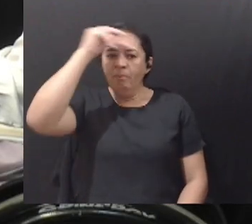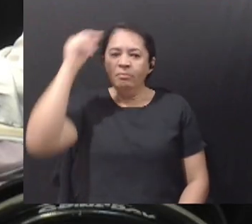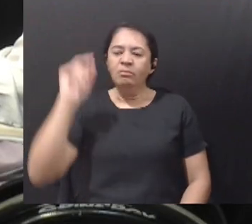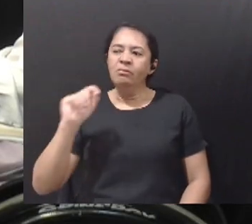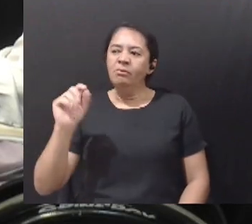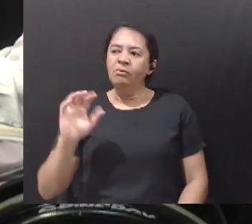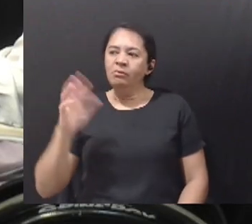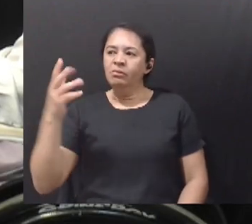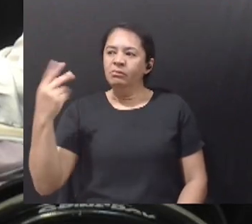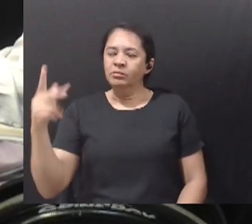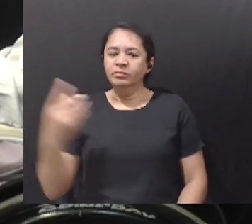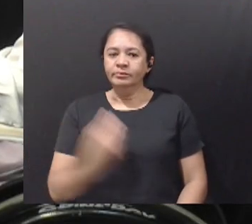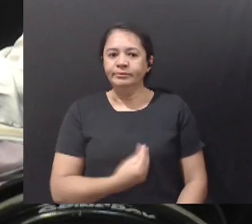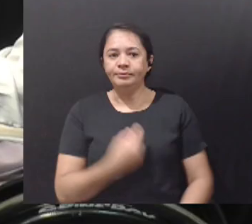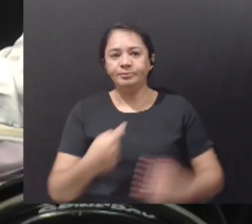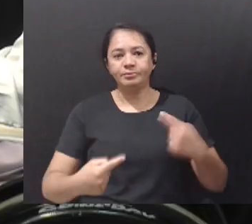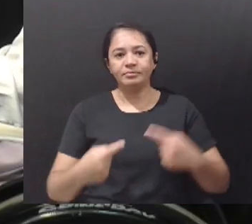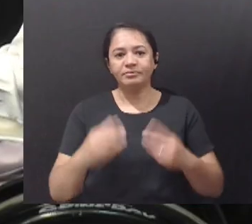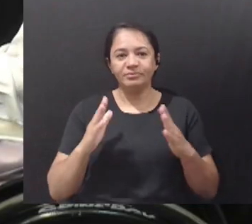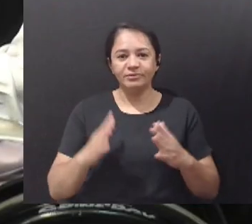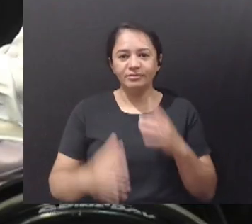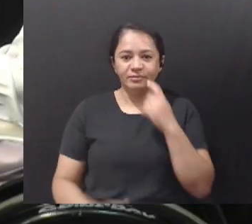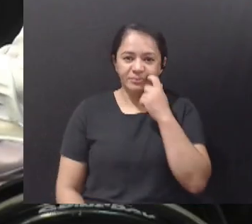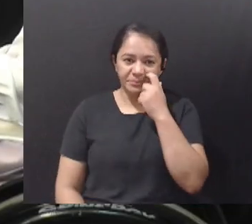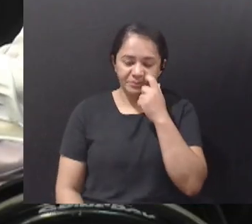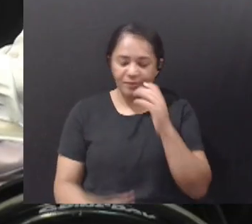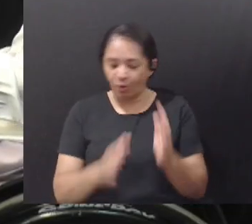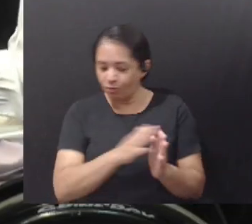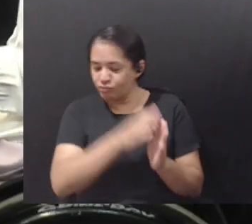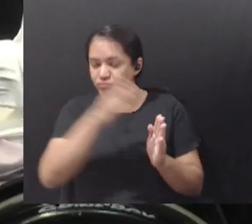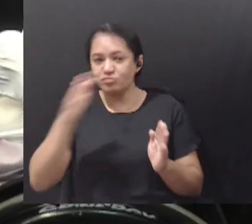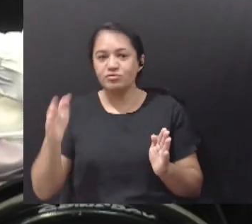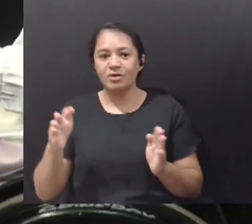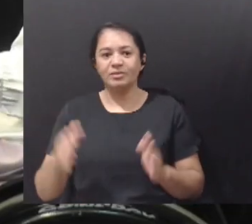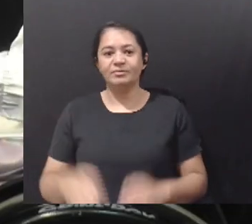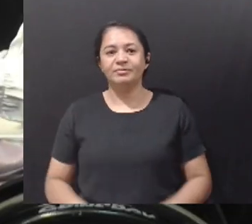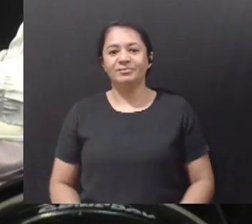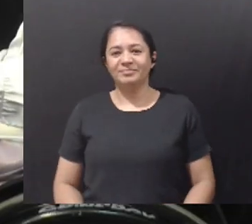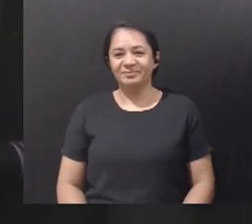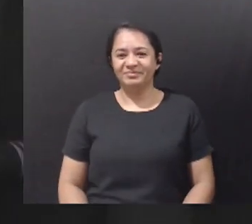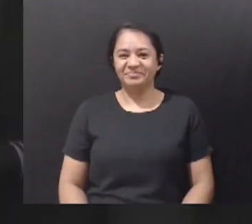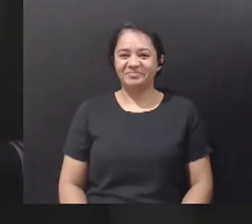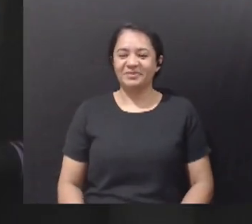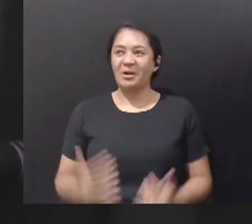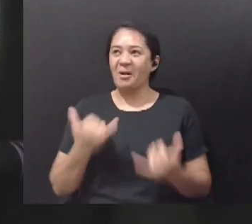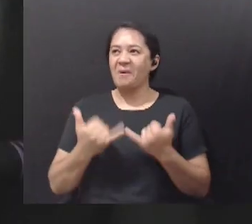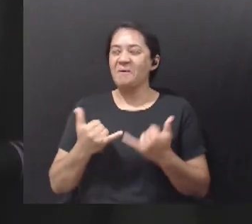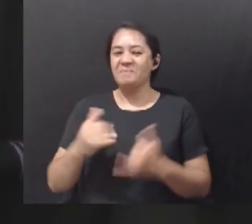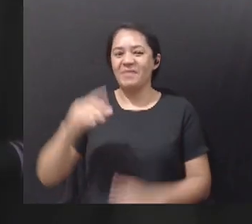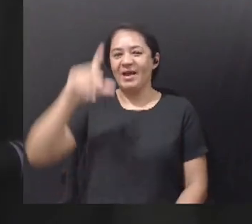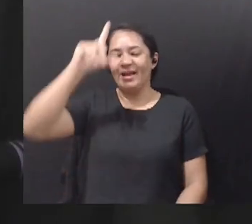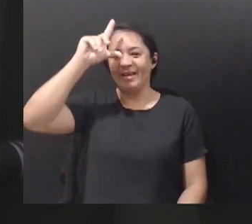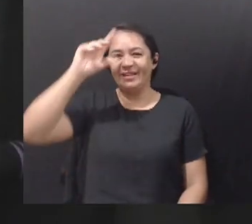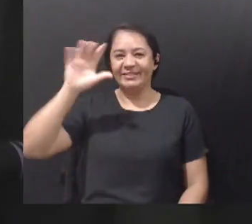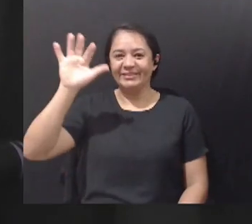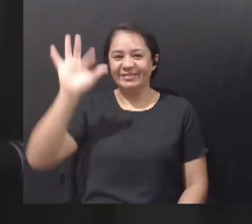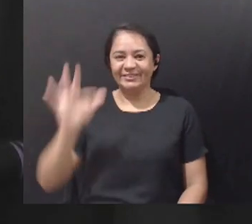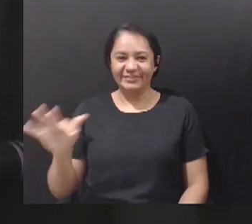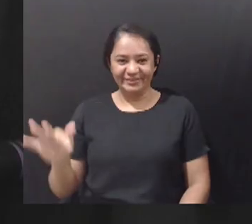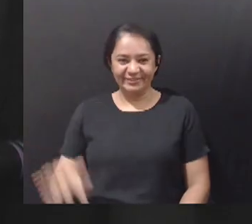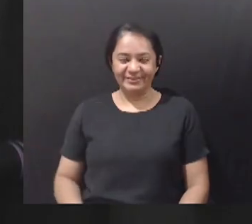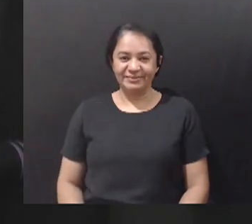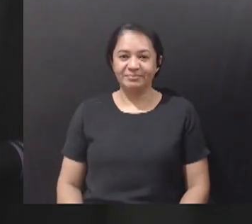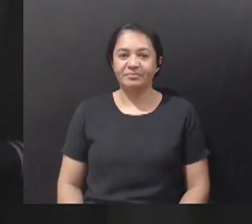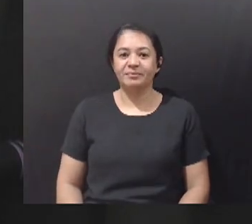para que você já passe, então, para essa graduação, digamos assim? Deixa eu colocar as datas, né? Porque as datas também